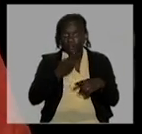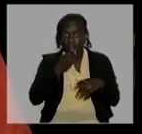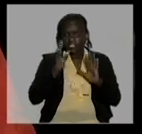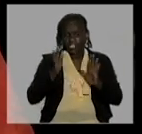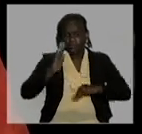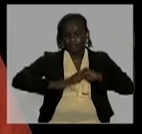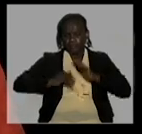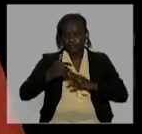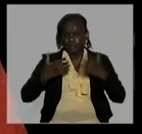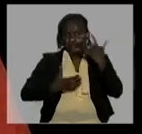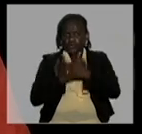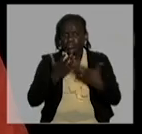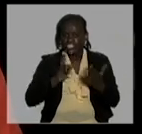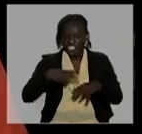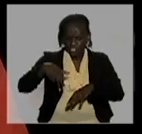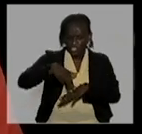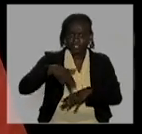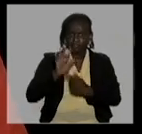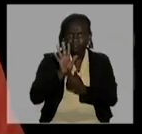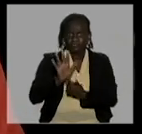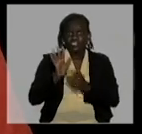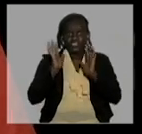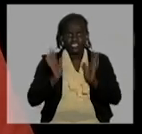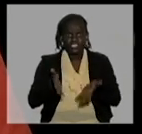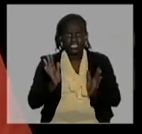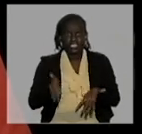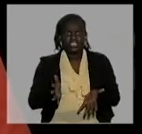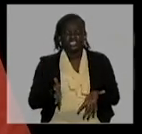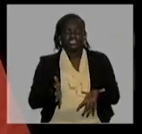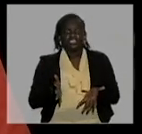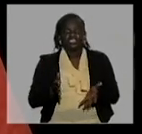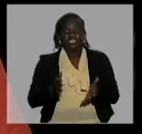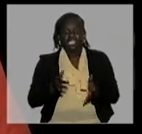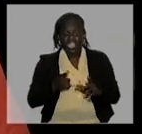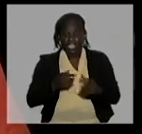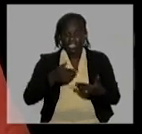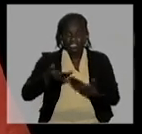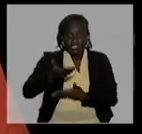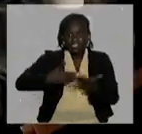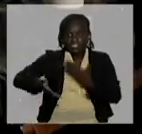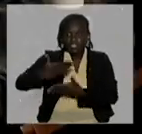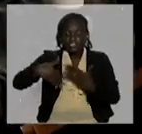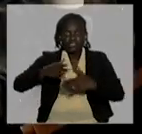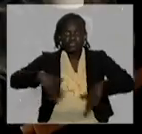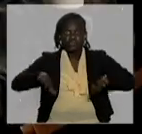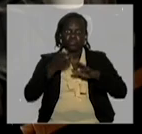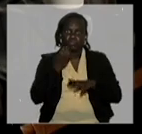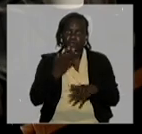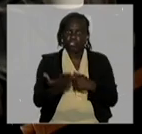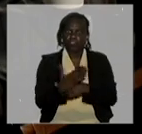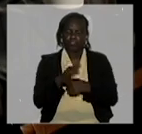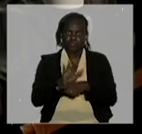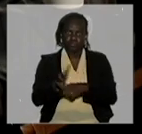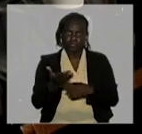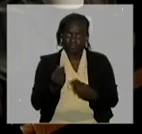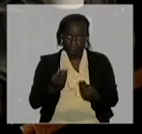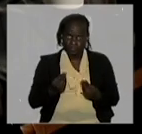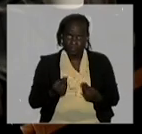Porque os meninos já tocavam, já subiam no palco, e o intercâmbio foi bom para todos nós,